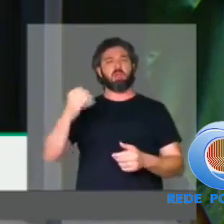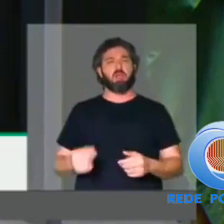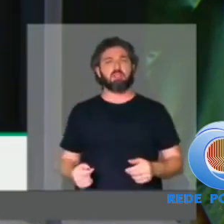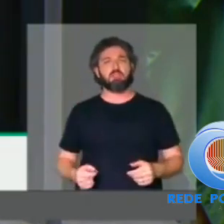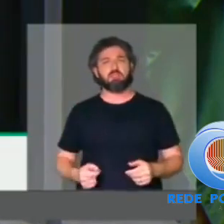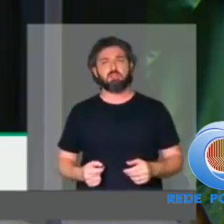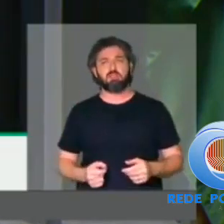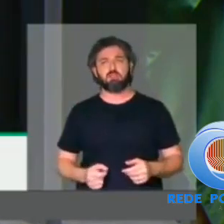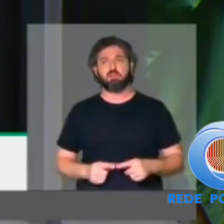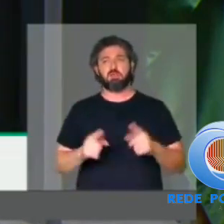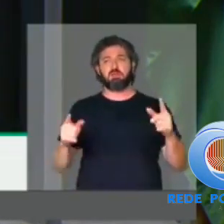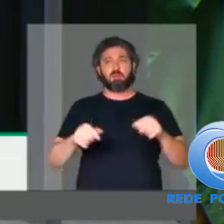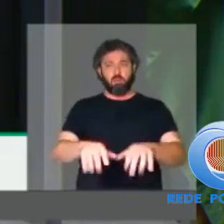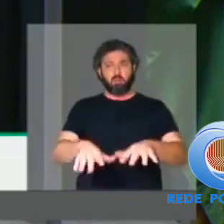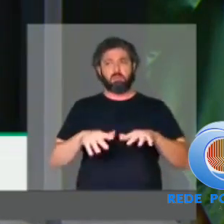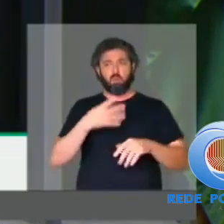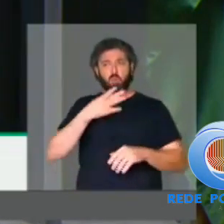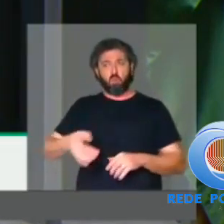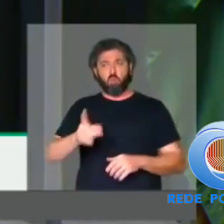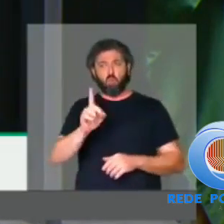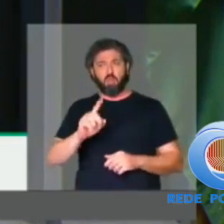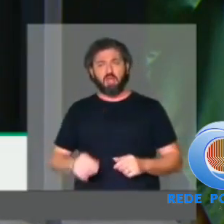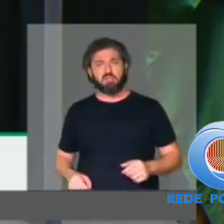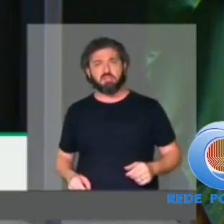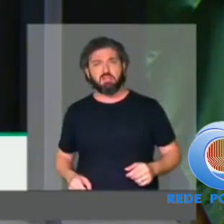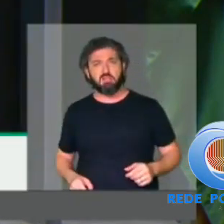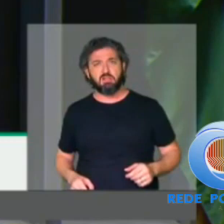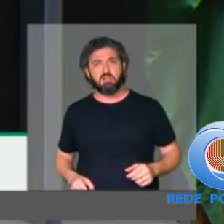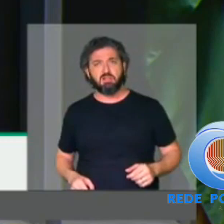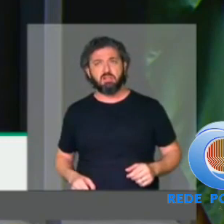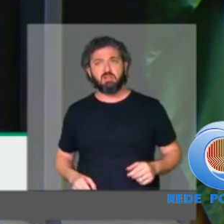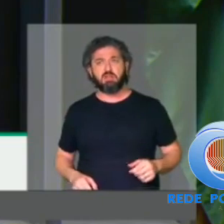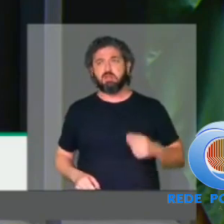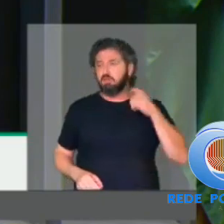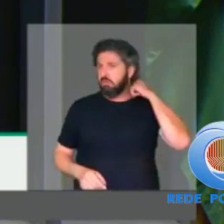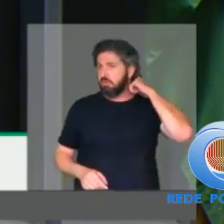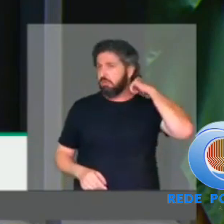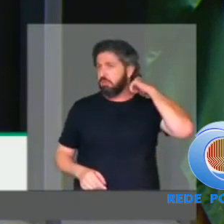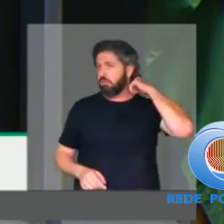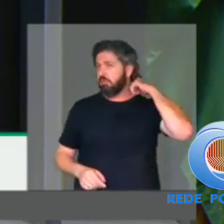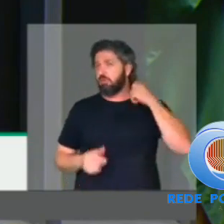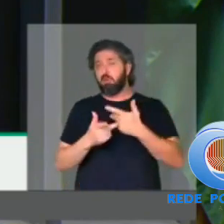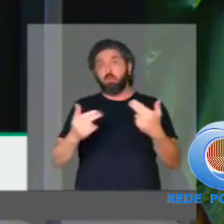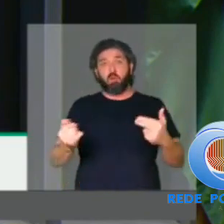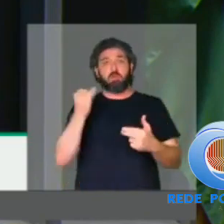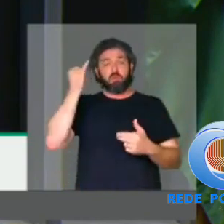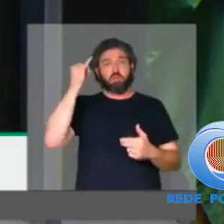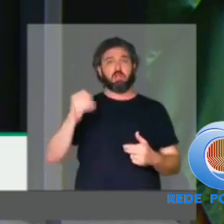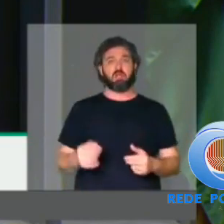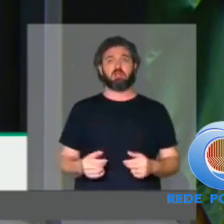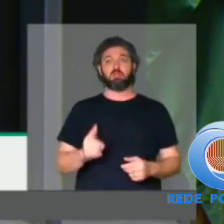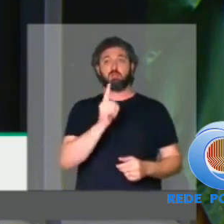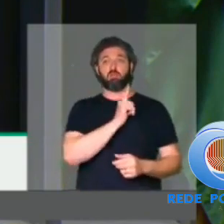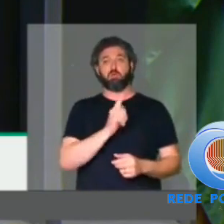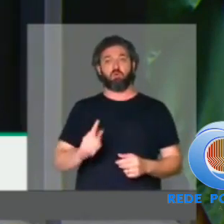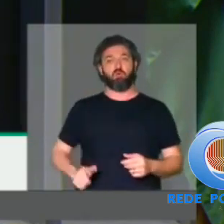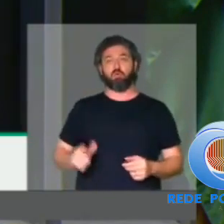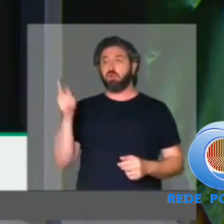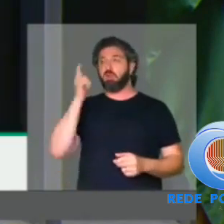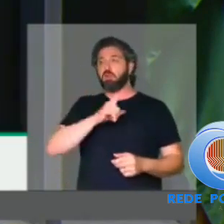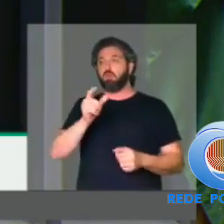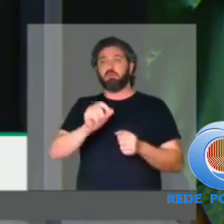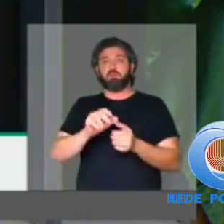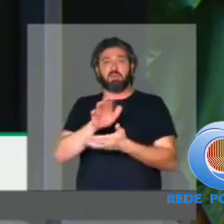importância sem que sequer o plenário conheça a matéria? Essa é uma matéria importante. O governo não